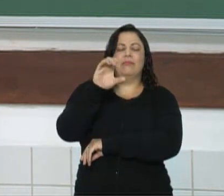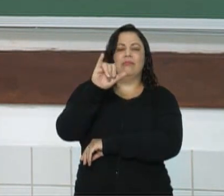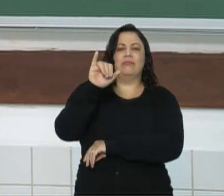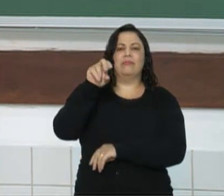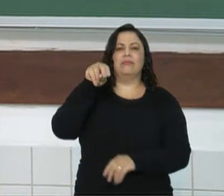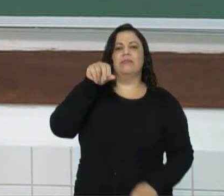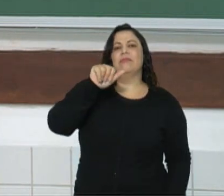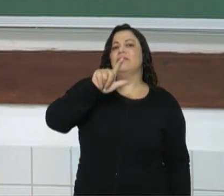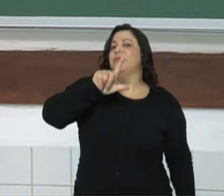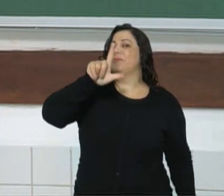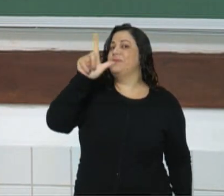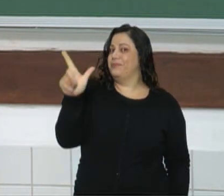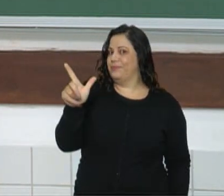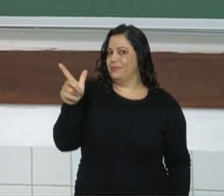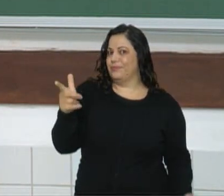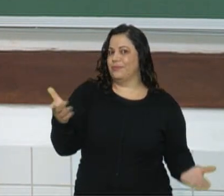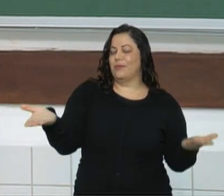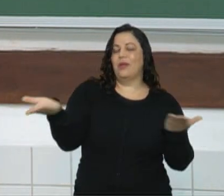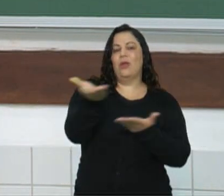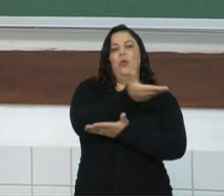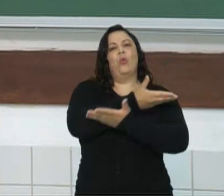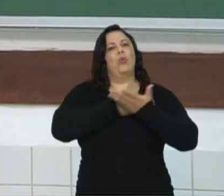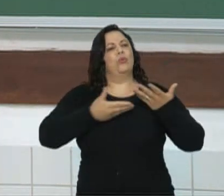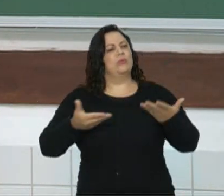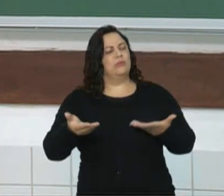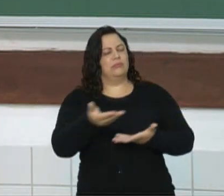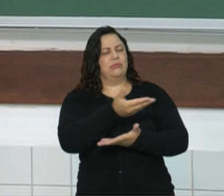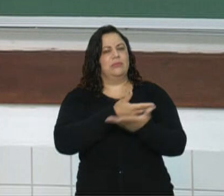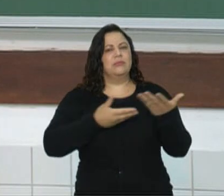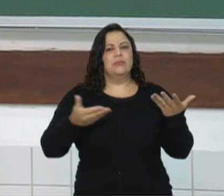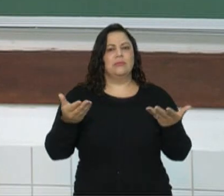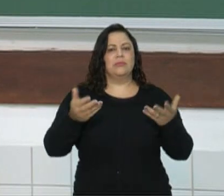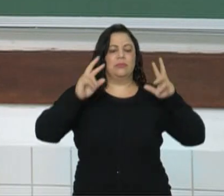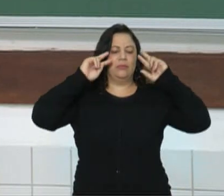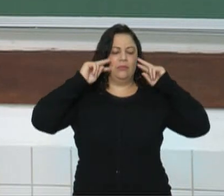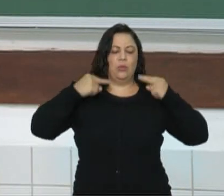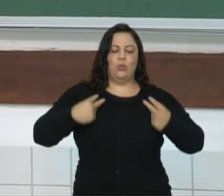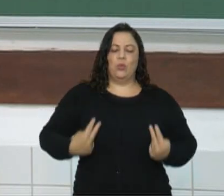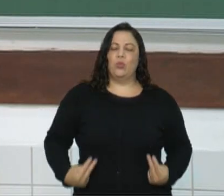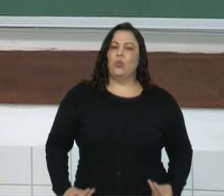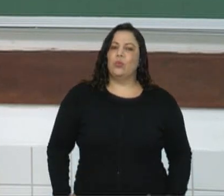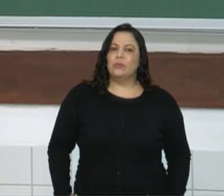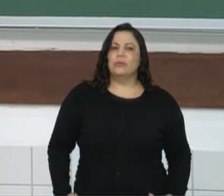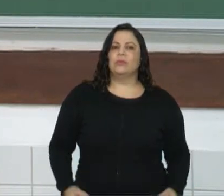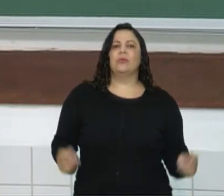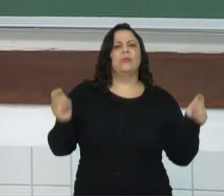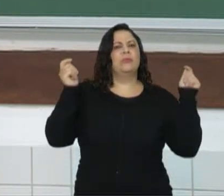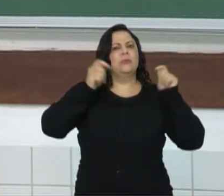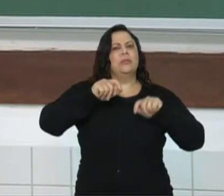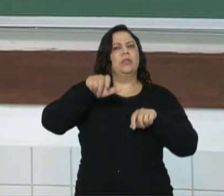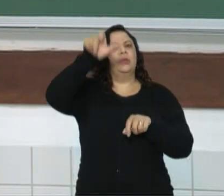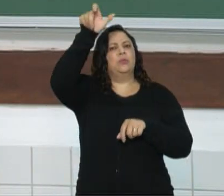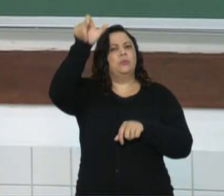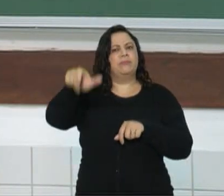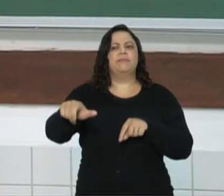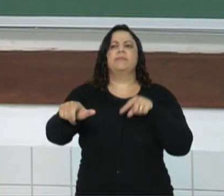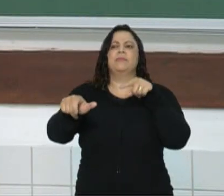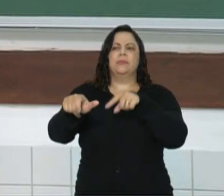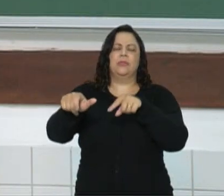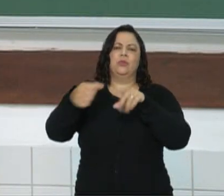relacionamentos, voltada para aquilo que o ser humano, o indivíduo, a pessoa,